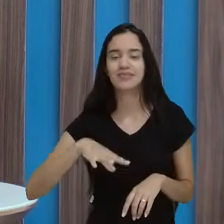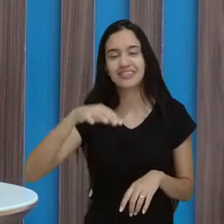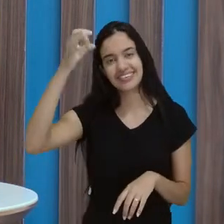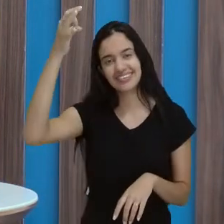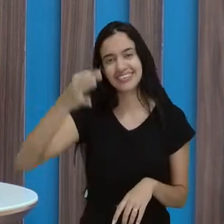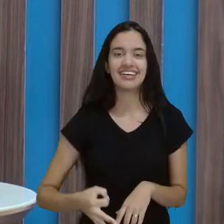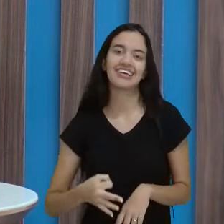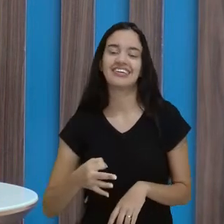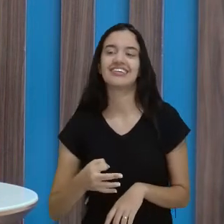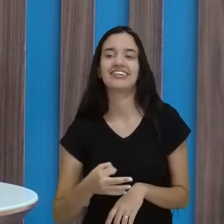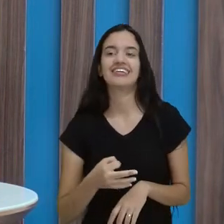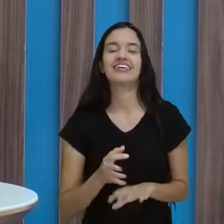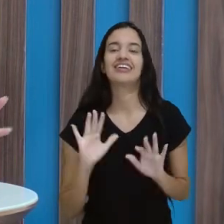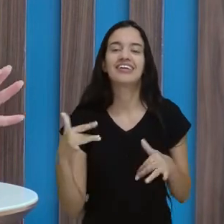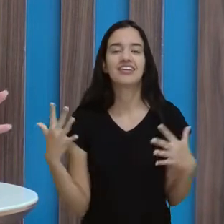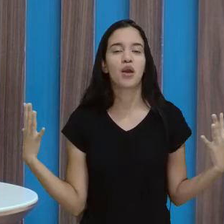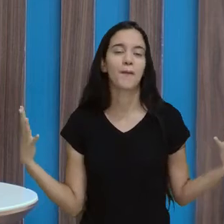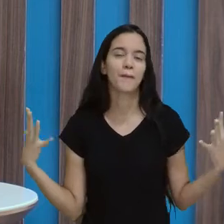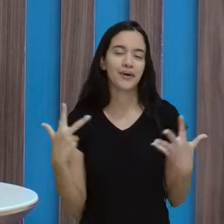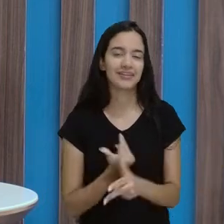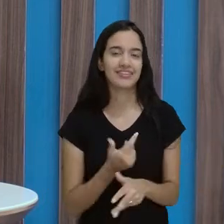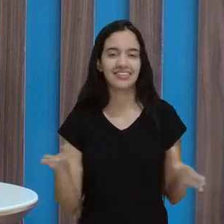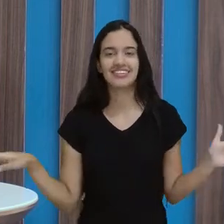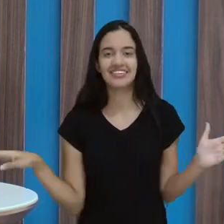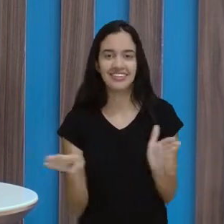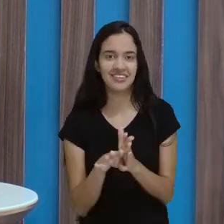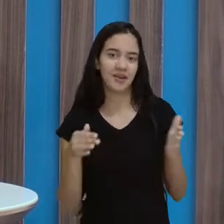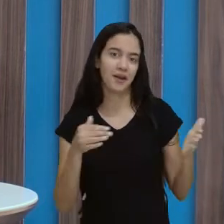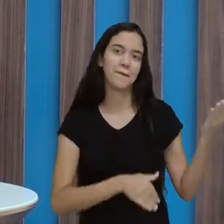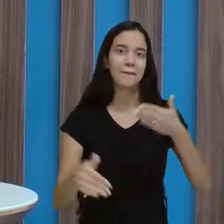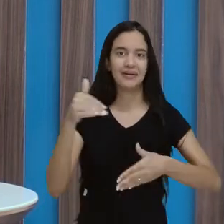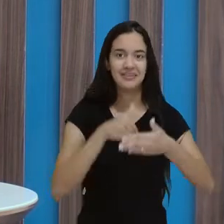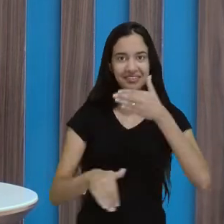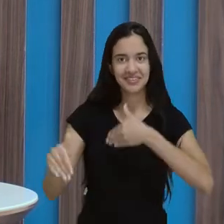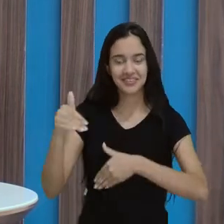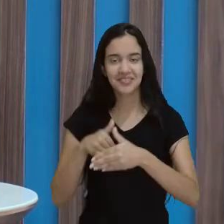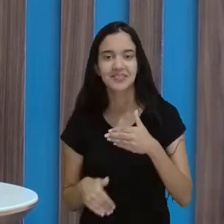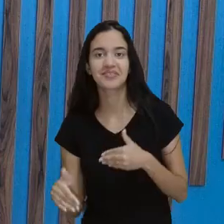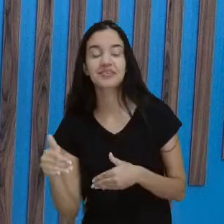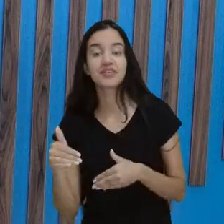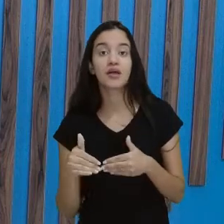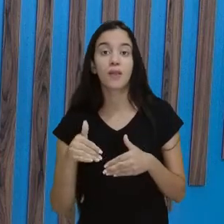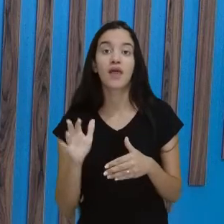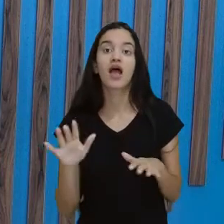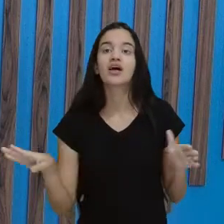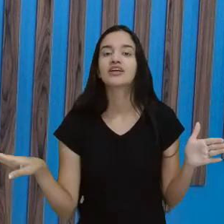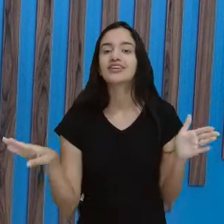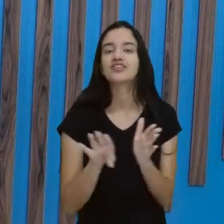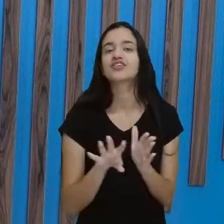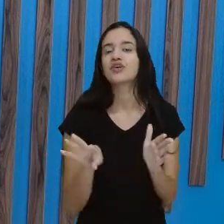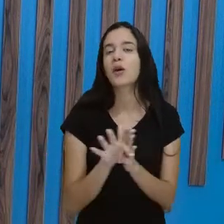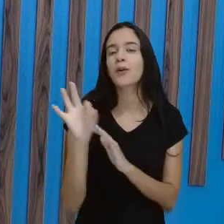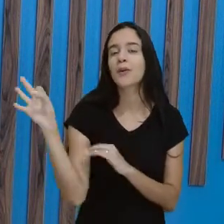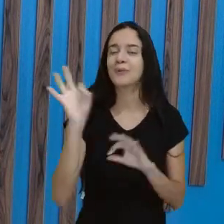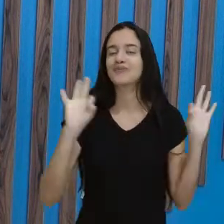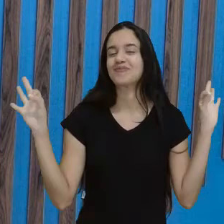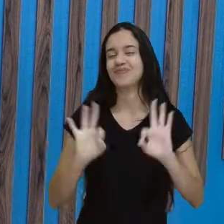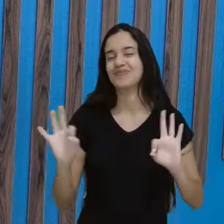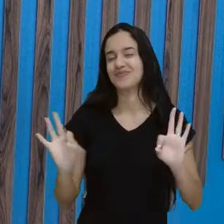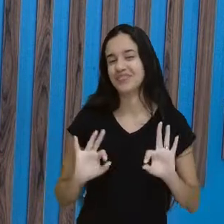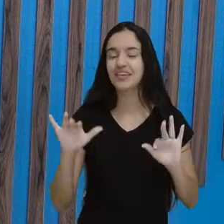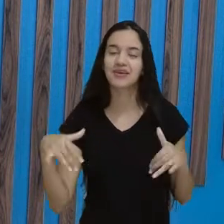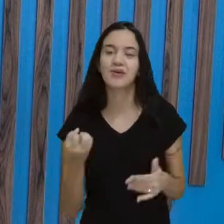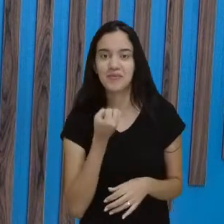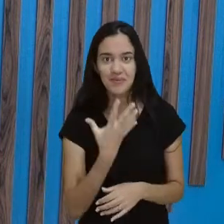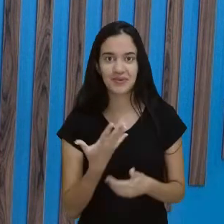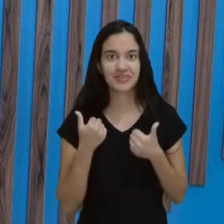Exatamente, Lázaro. Que maravilha que você chegou já participando. Já chegou aí arrasando, hein, Lázaro?